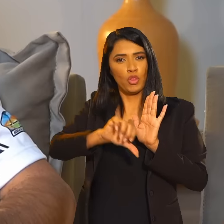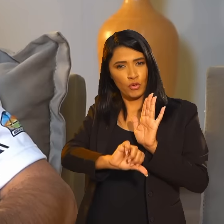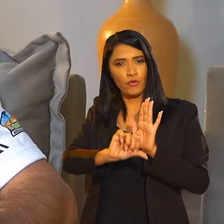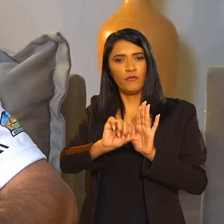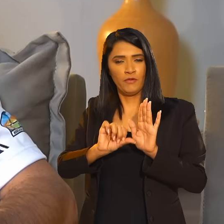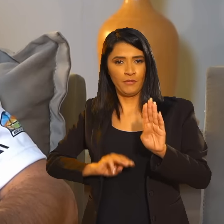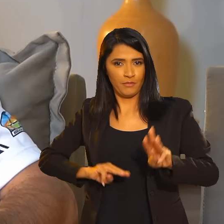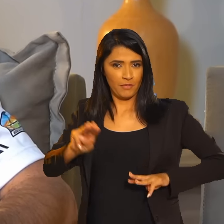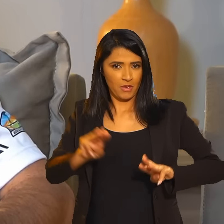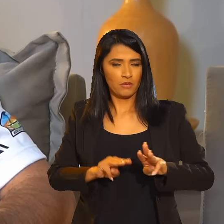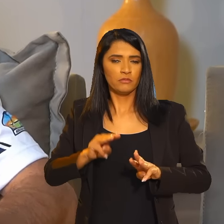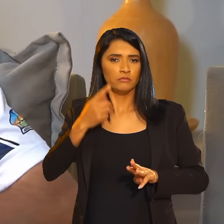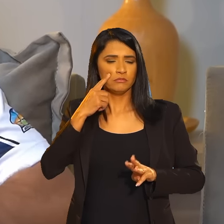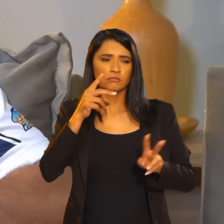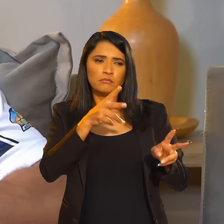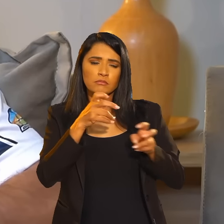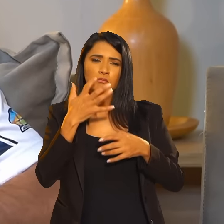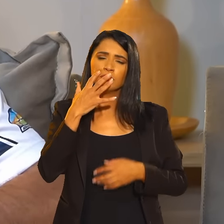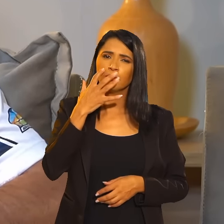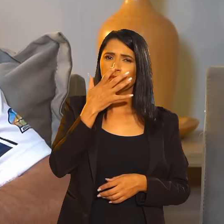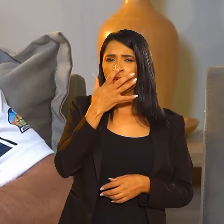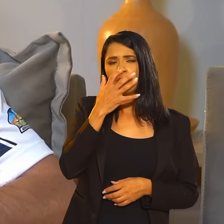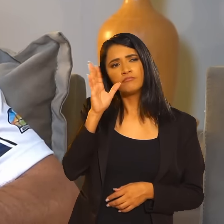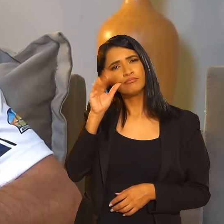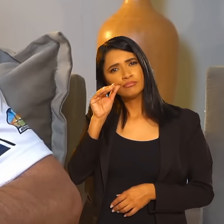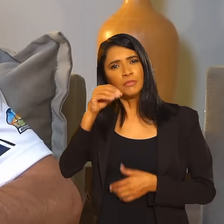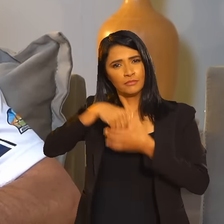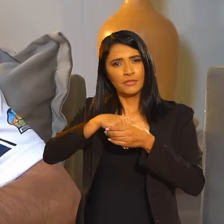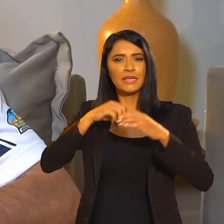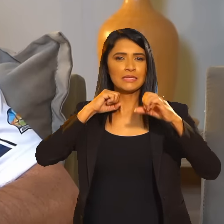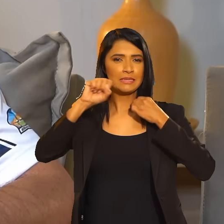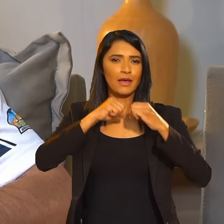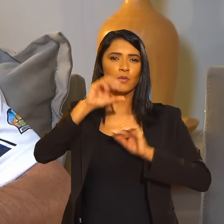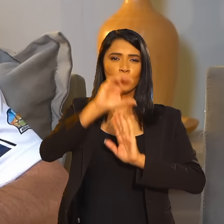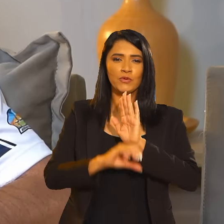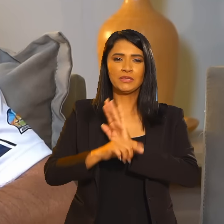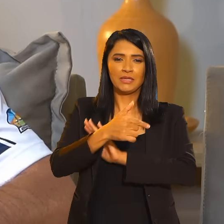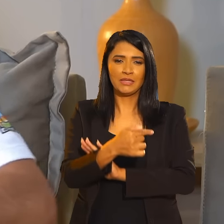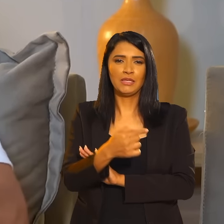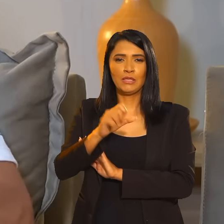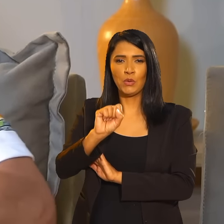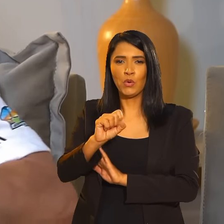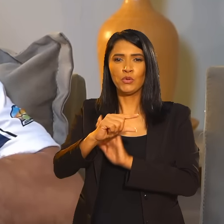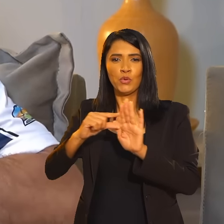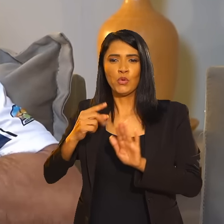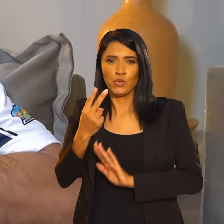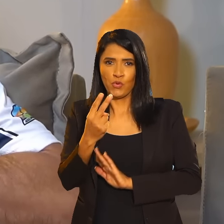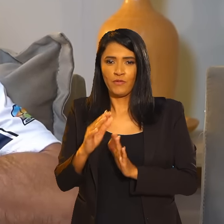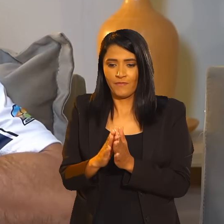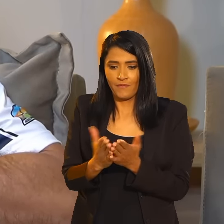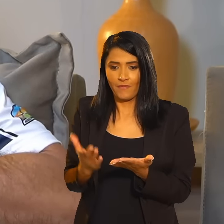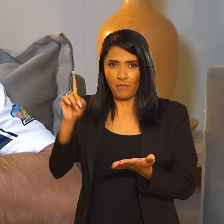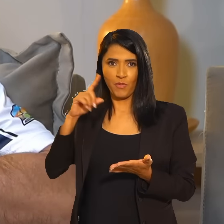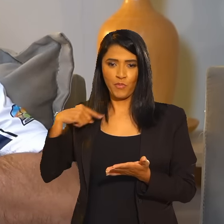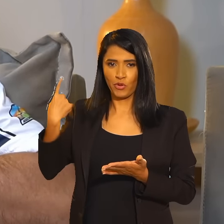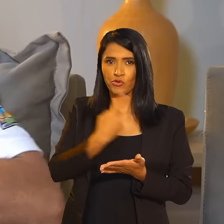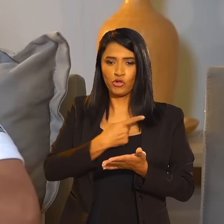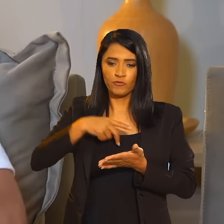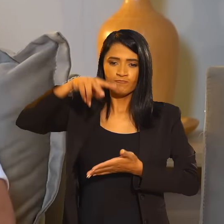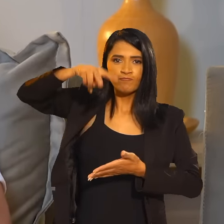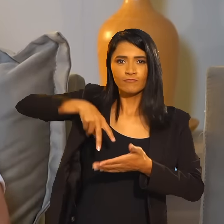achei interessante, Jéssica? Eu estava olhando aqui e eu estava vendo que em Salmo 78, 2, eu vou até abrir a Bíblia aqui para a